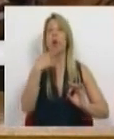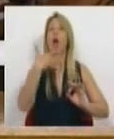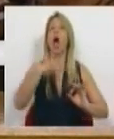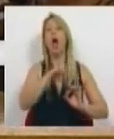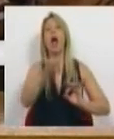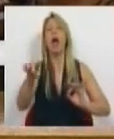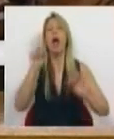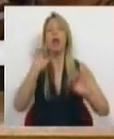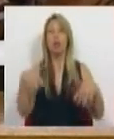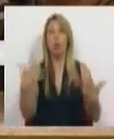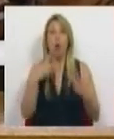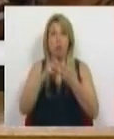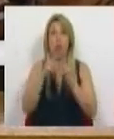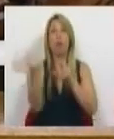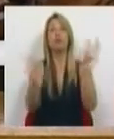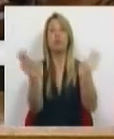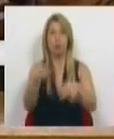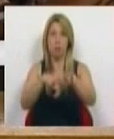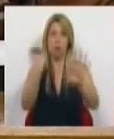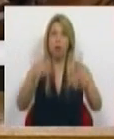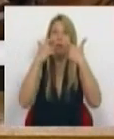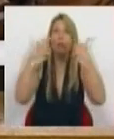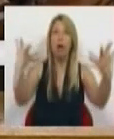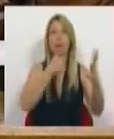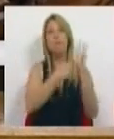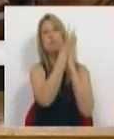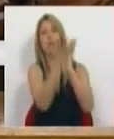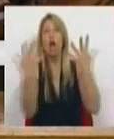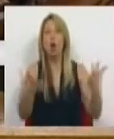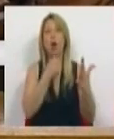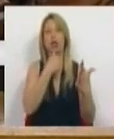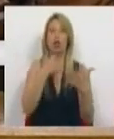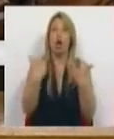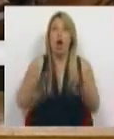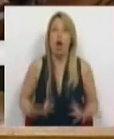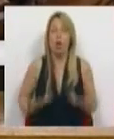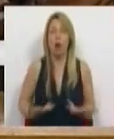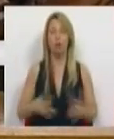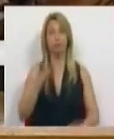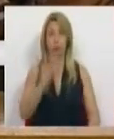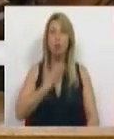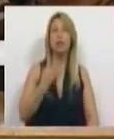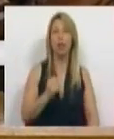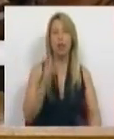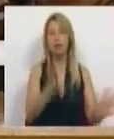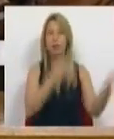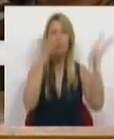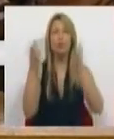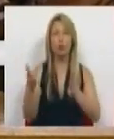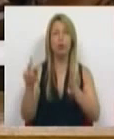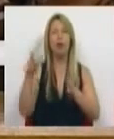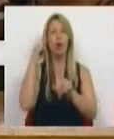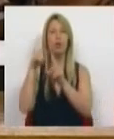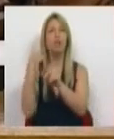resultado das medidas que vão sendo aprovadas e das decisões que vão sendo tomadas. O CDS, por seu lado, utiliza outra via para chegar ao mesmo